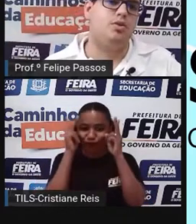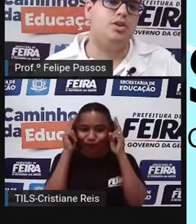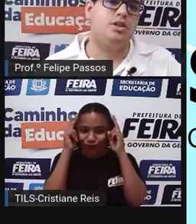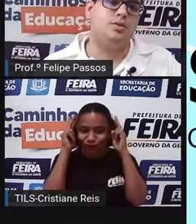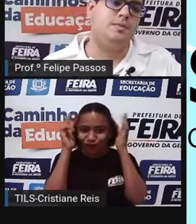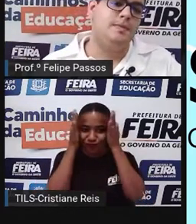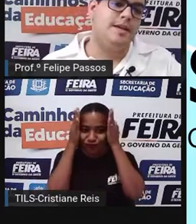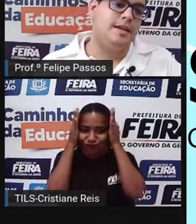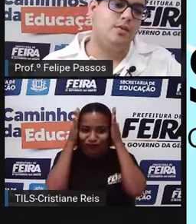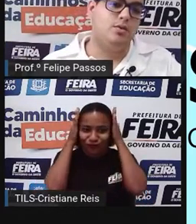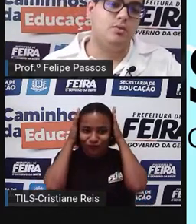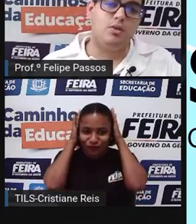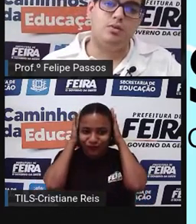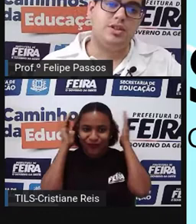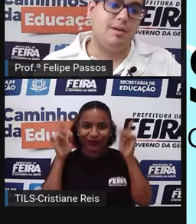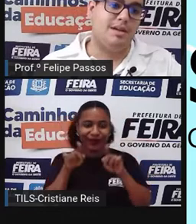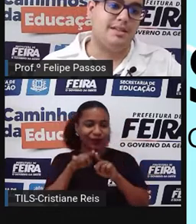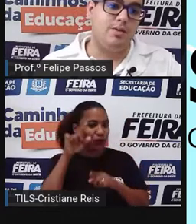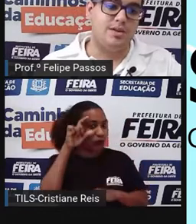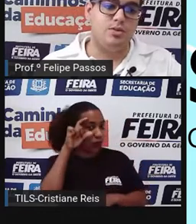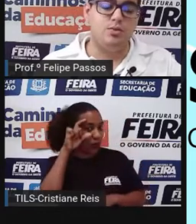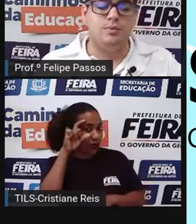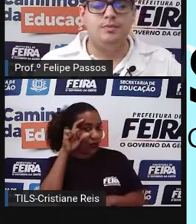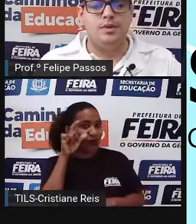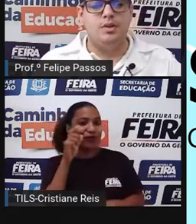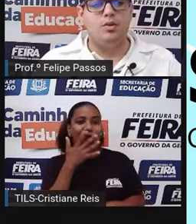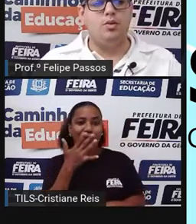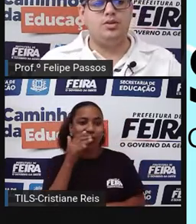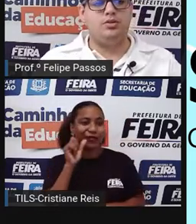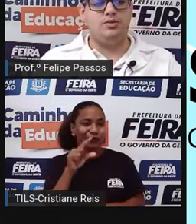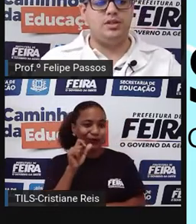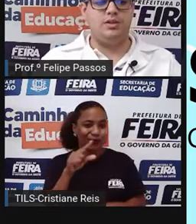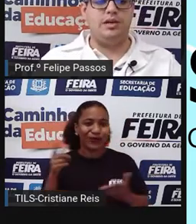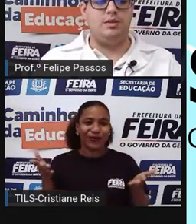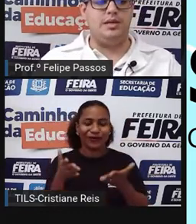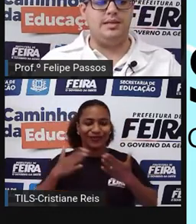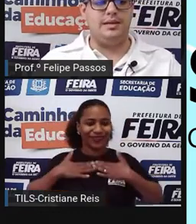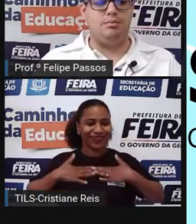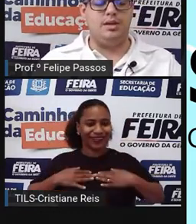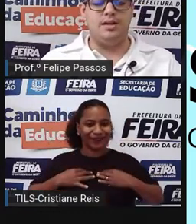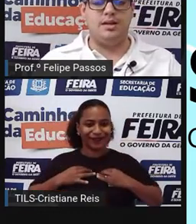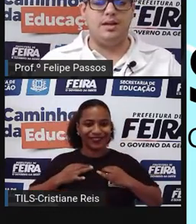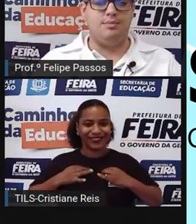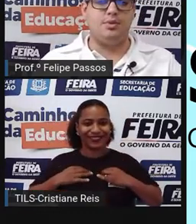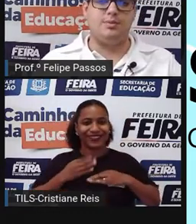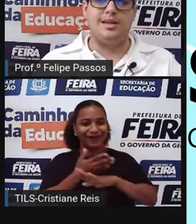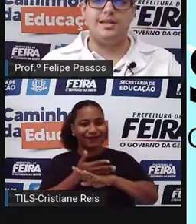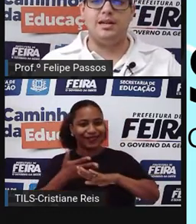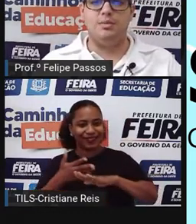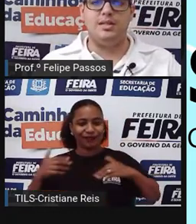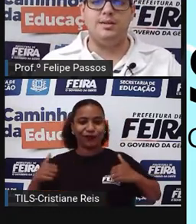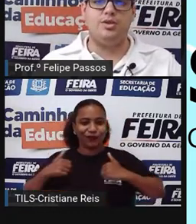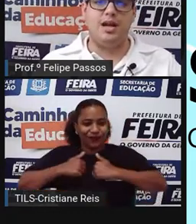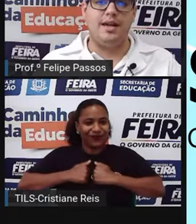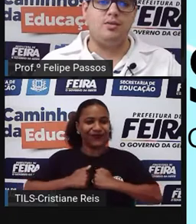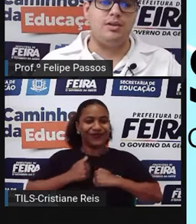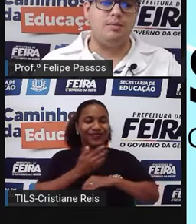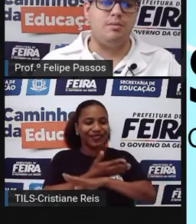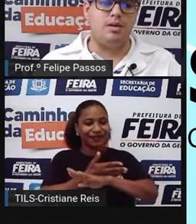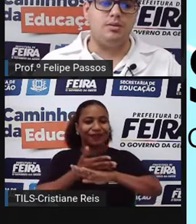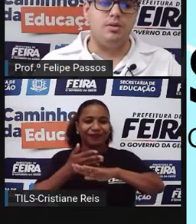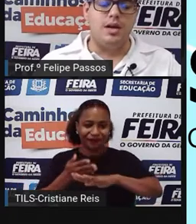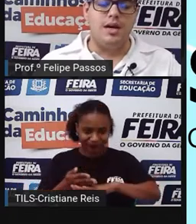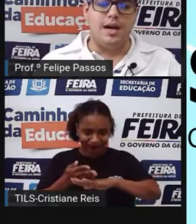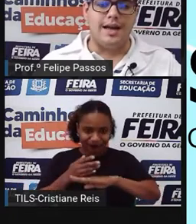curtinho, eu uso um óculos de armação azul, hoje eu estou vestindo uma camisa branca e por cima dessa camisa um jaleco